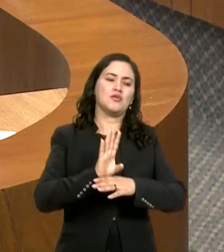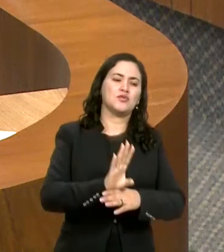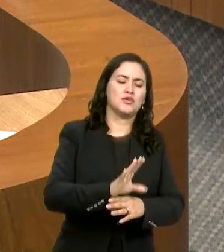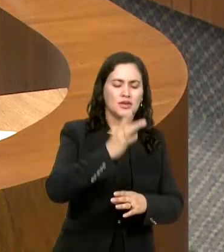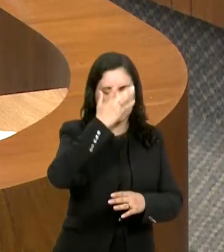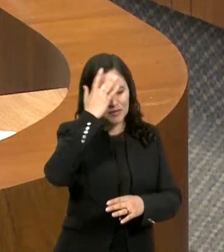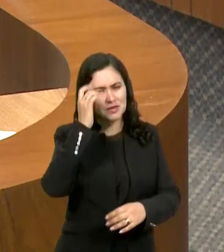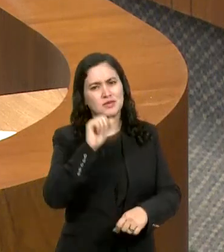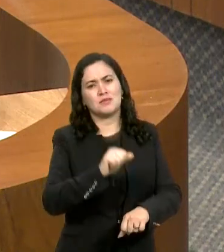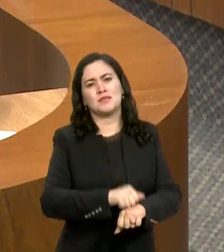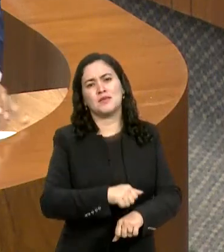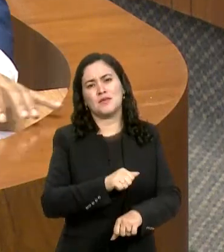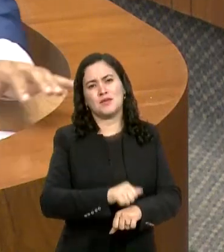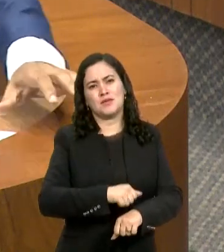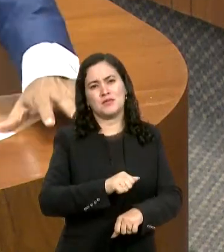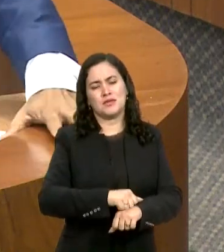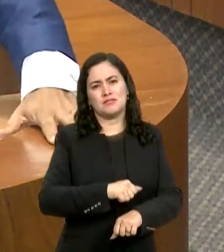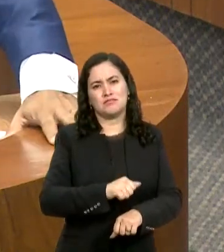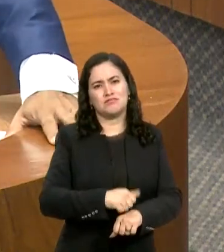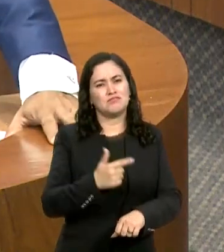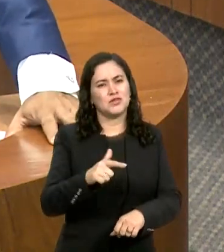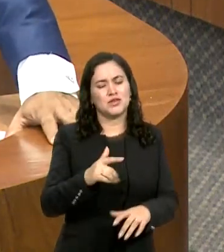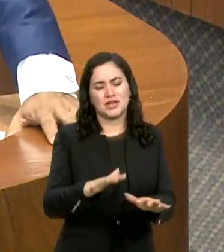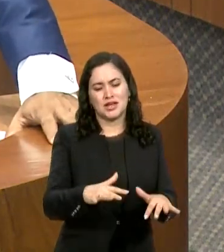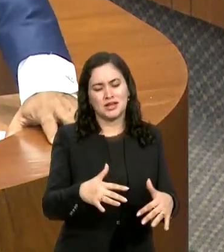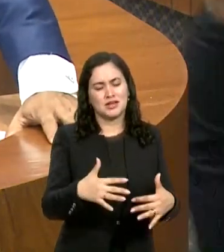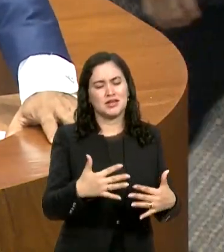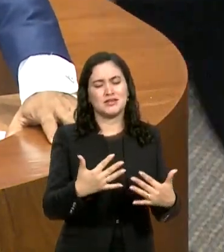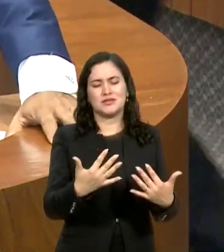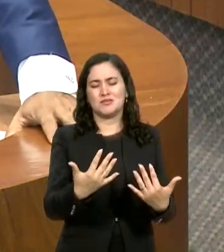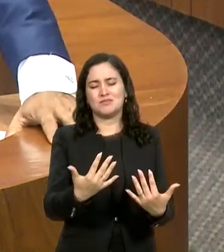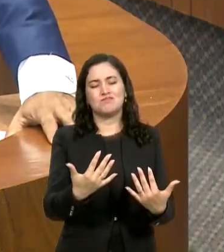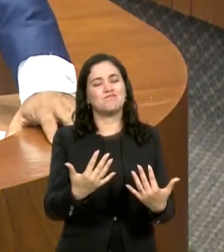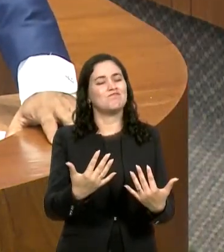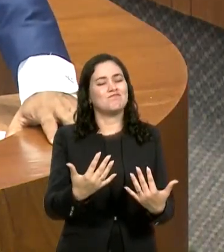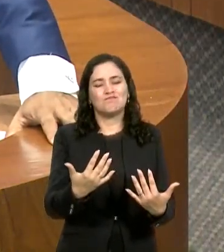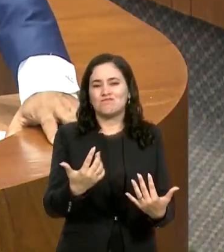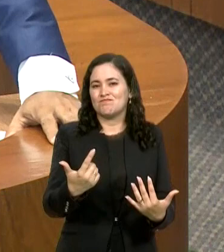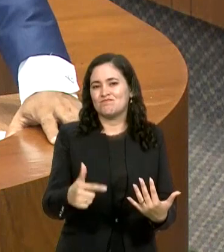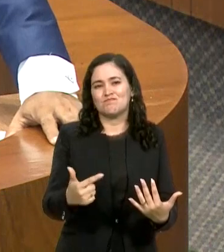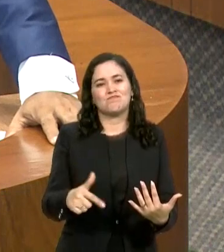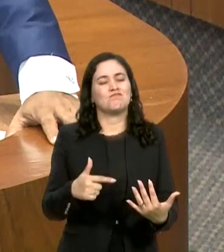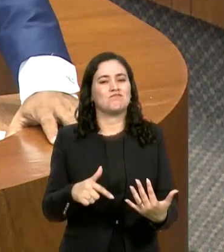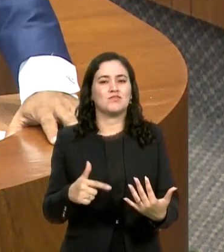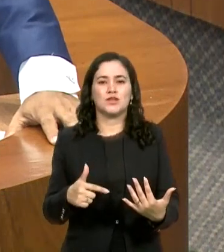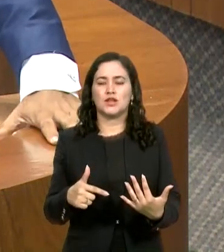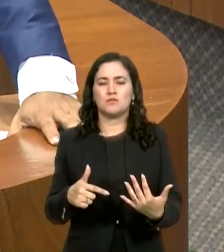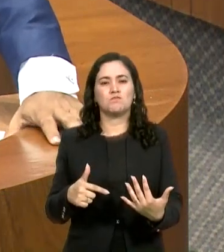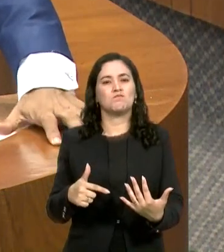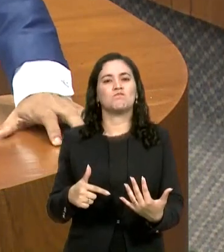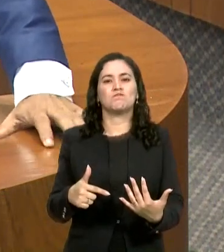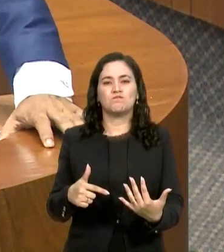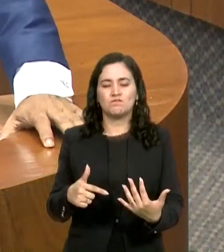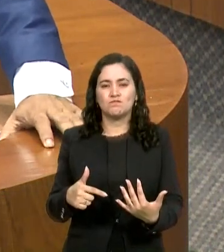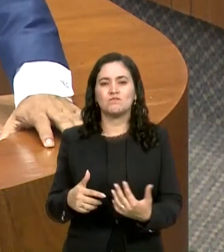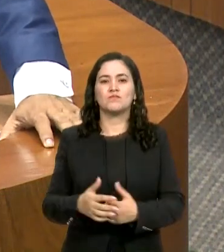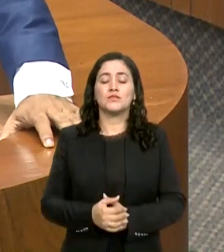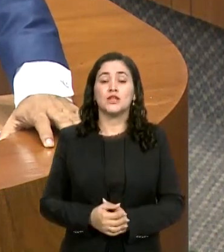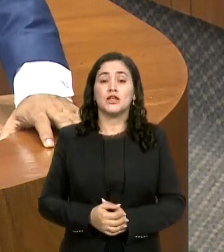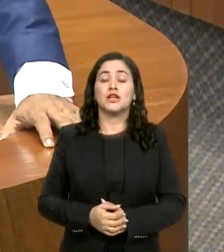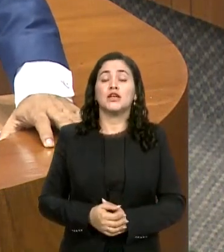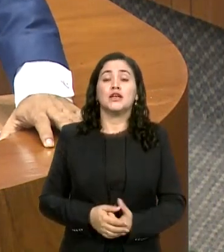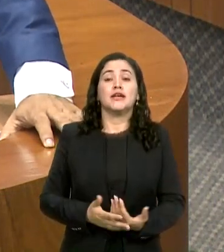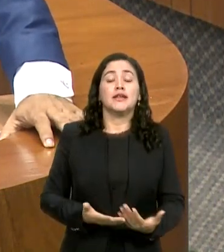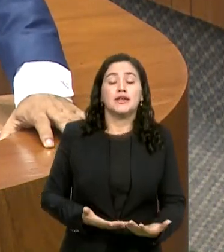desprovidos da atenção do poder público e que batem à porta da Defensoria para que possa ter os seus